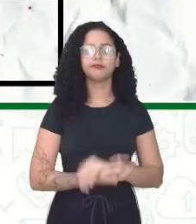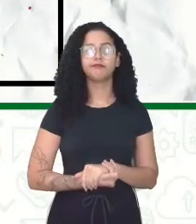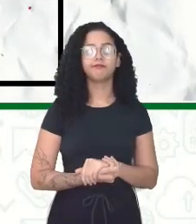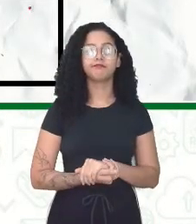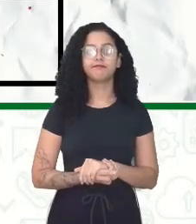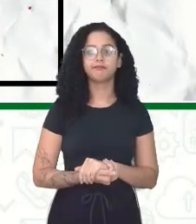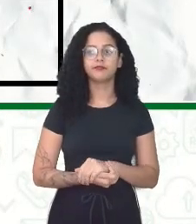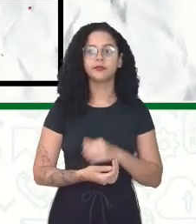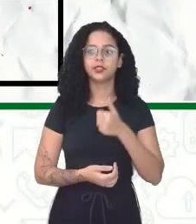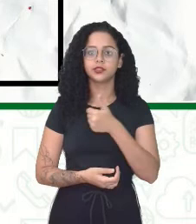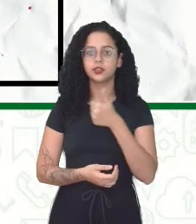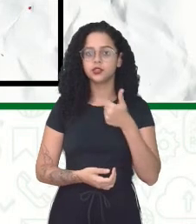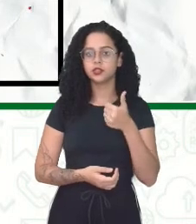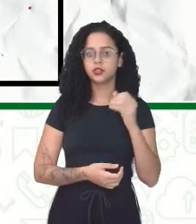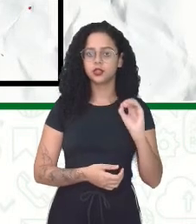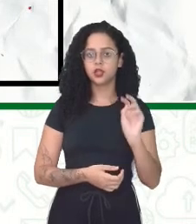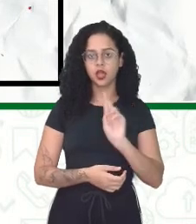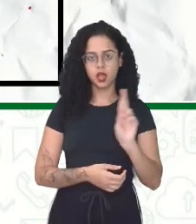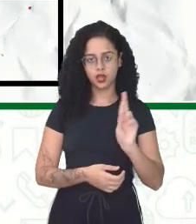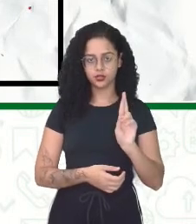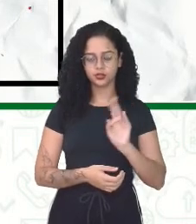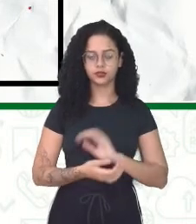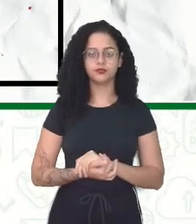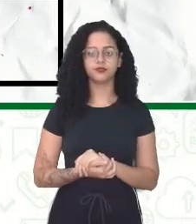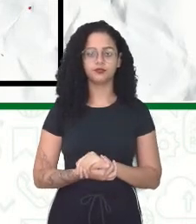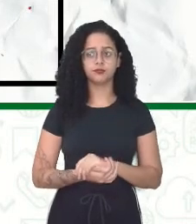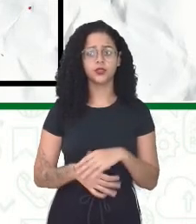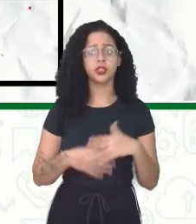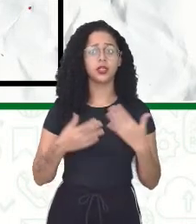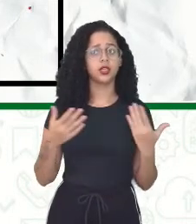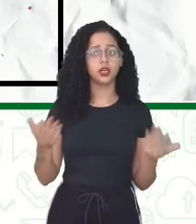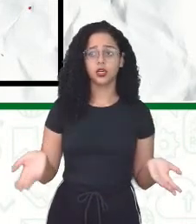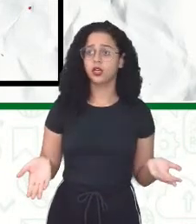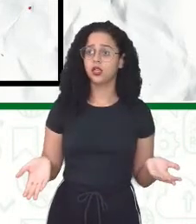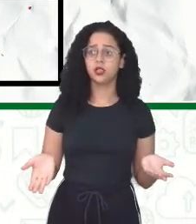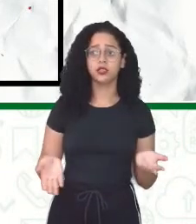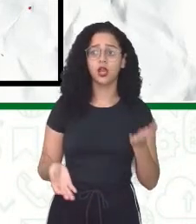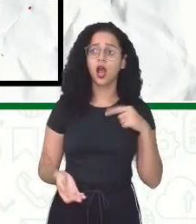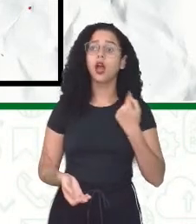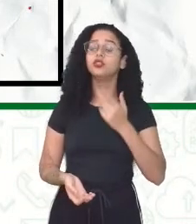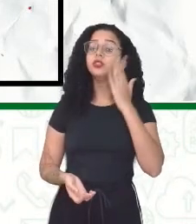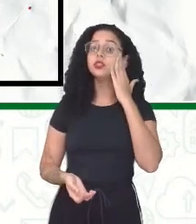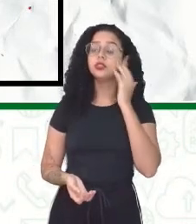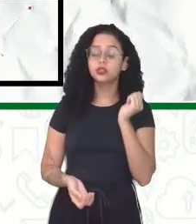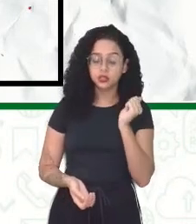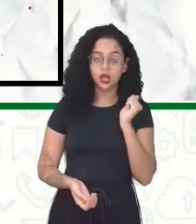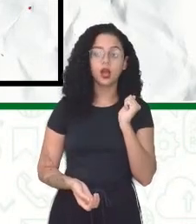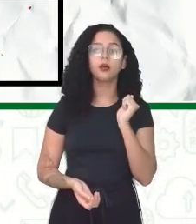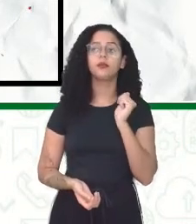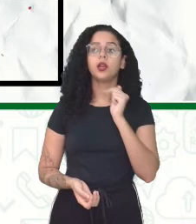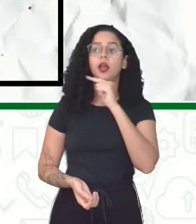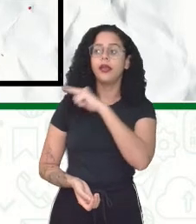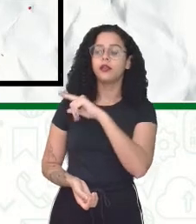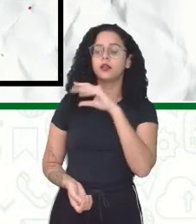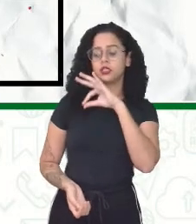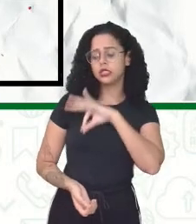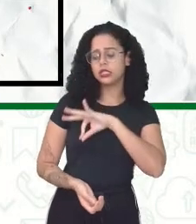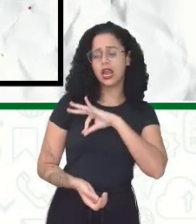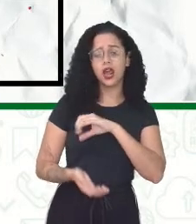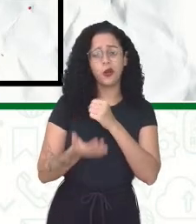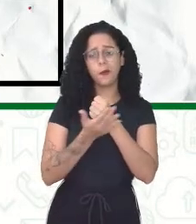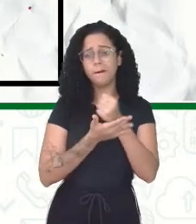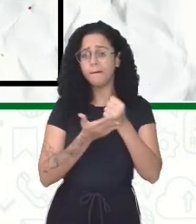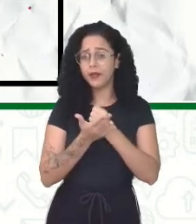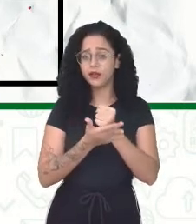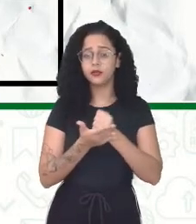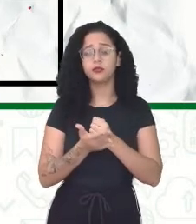aí, R$ 110. E aí, a gente sabe que esse salário mínimo que